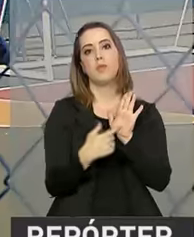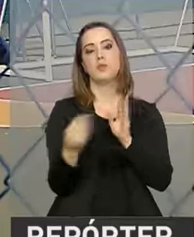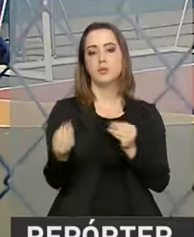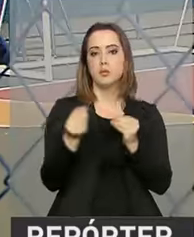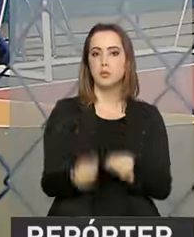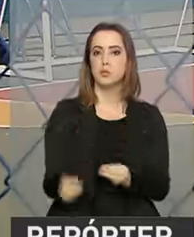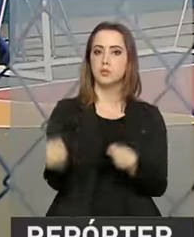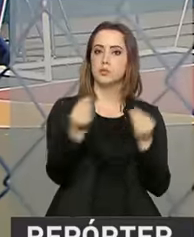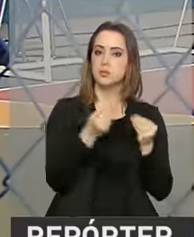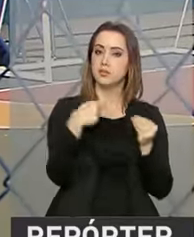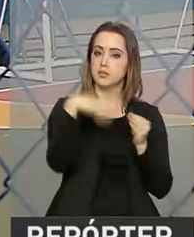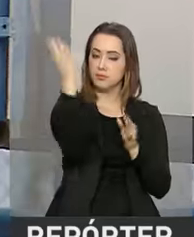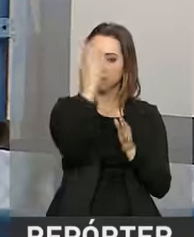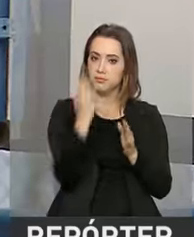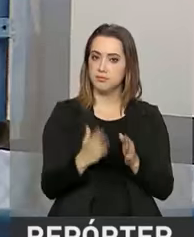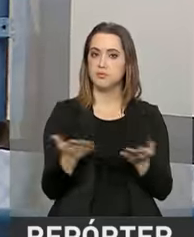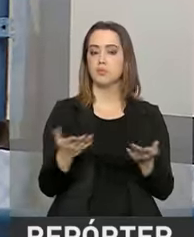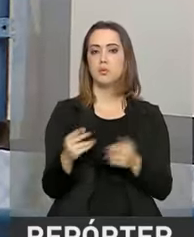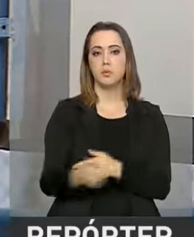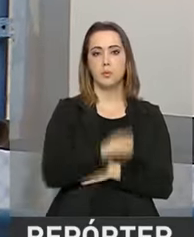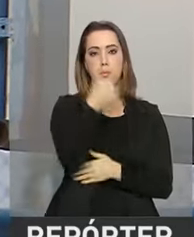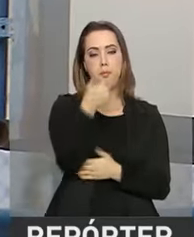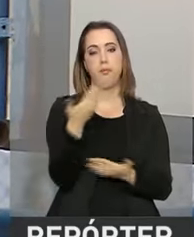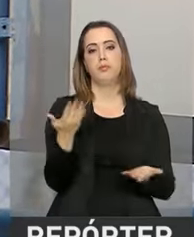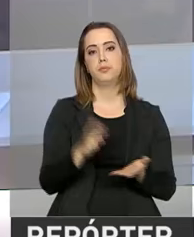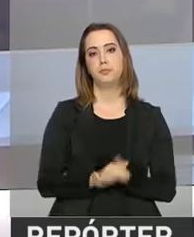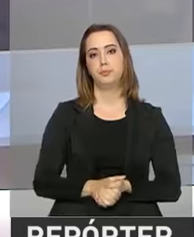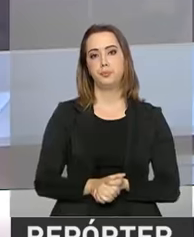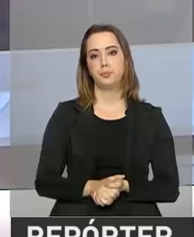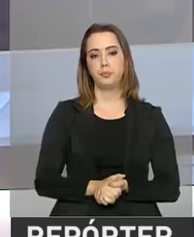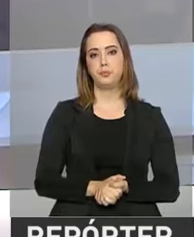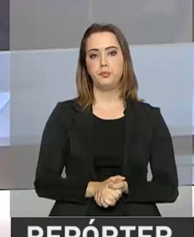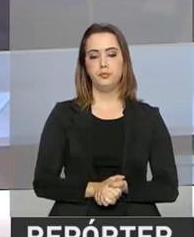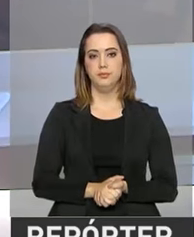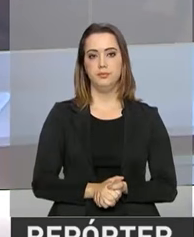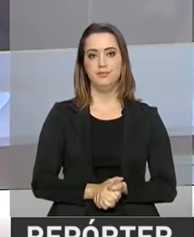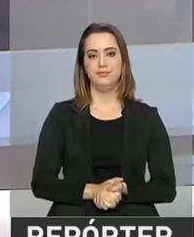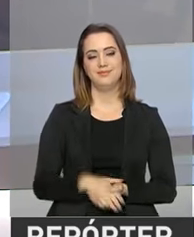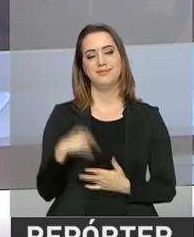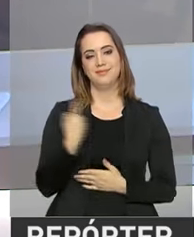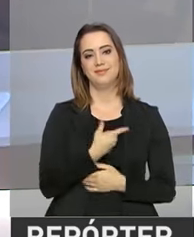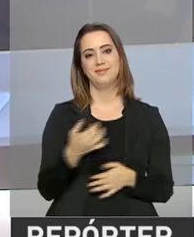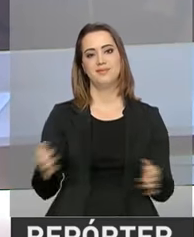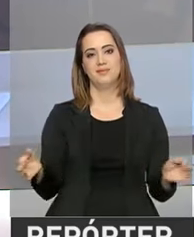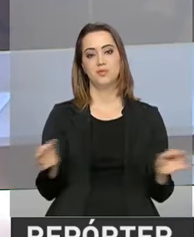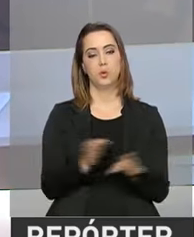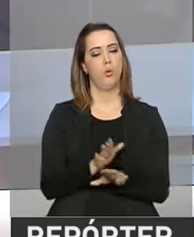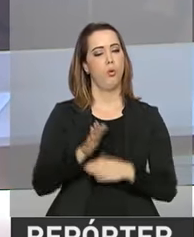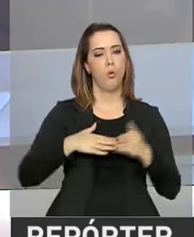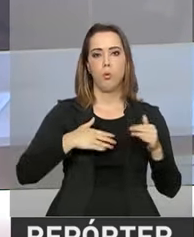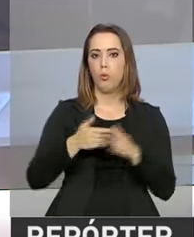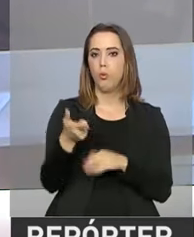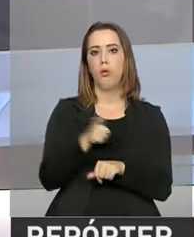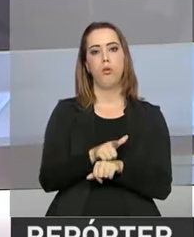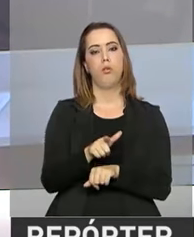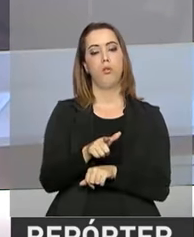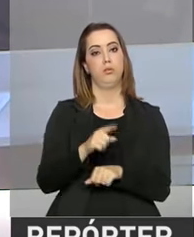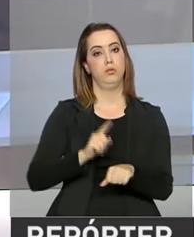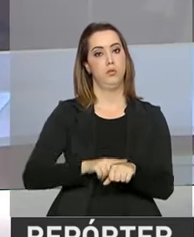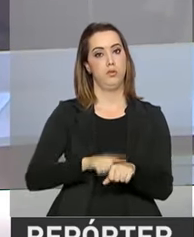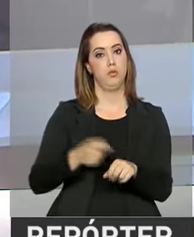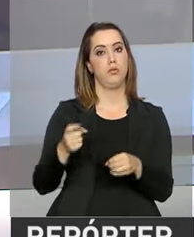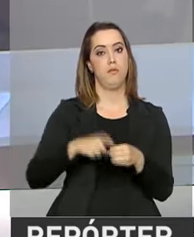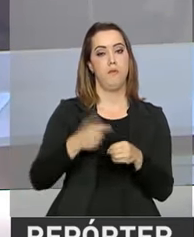trazer mais frutos ainda para o Brasil propriamente dito. A gente fica por aqui, a gente pode voltar a qualquer momento com outras